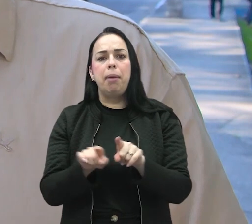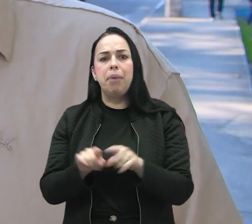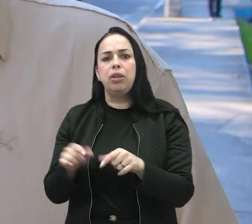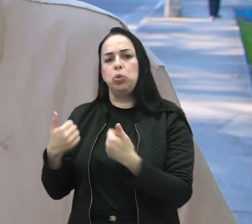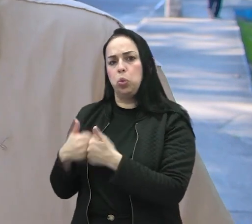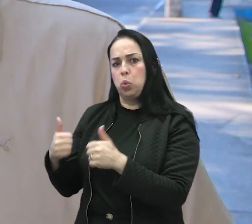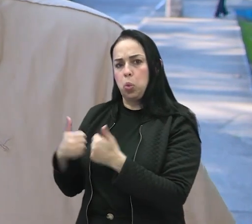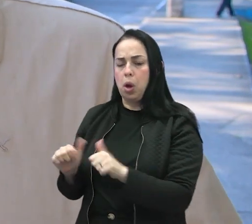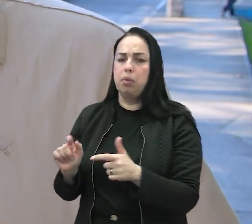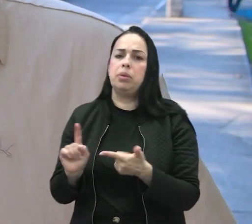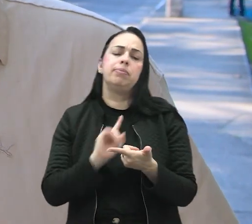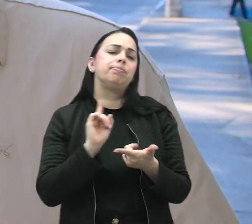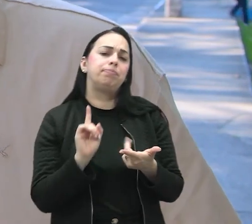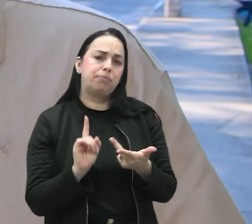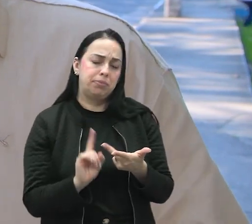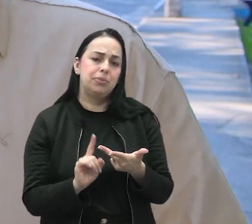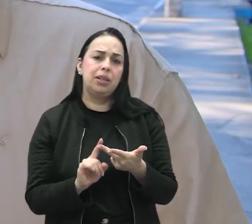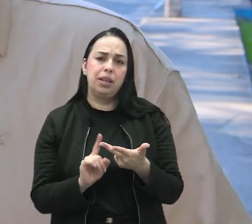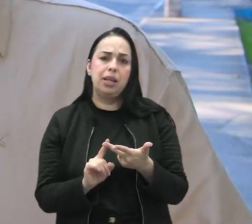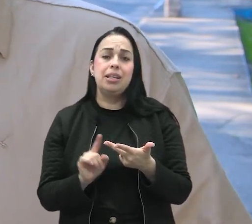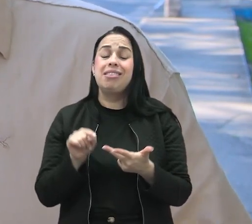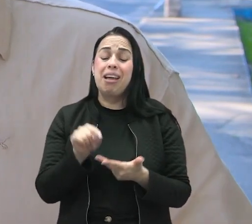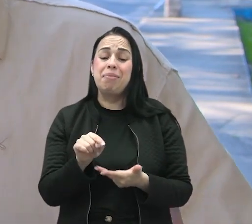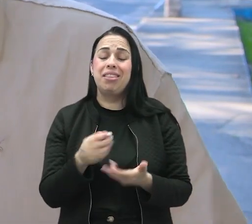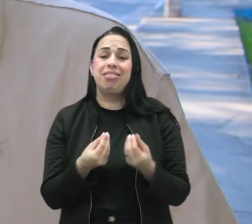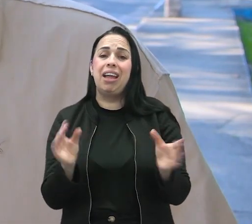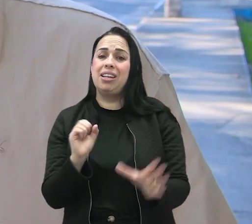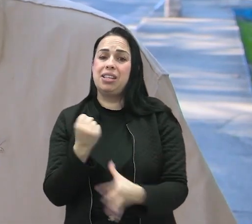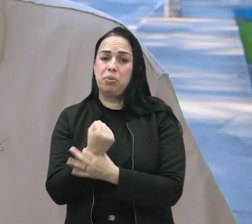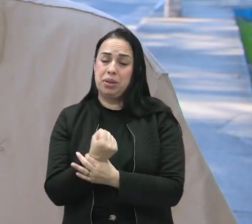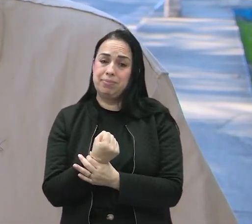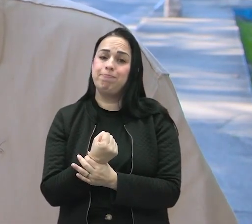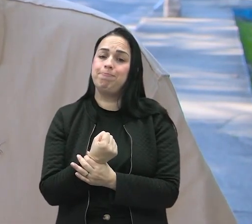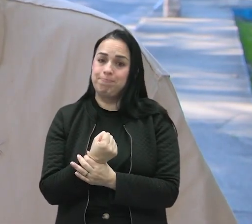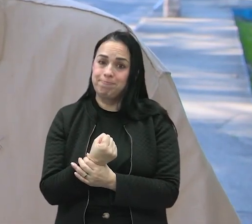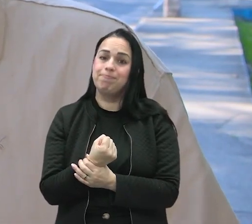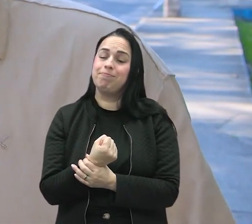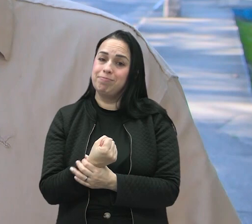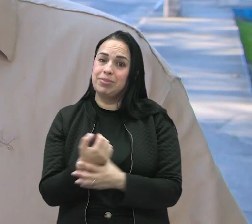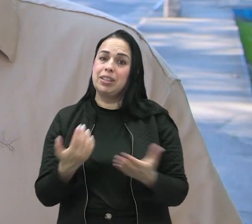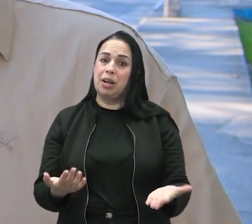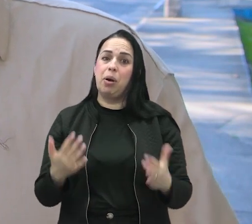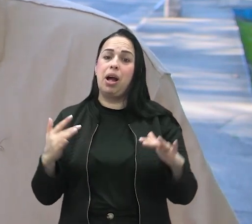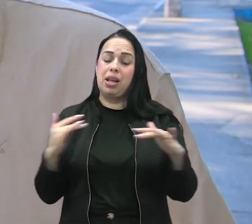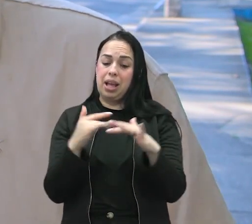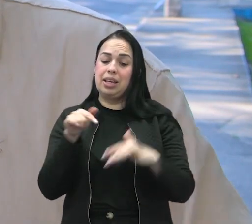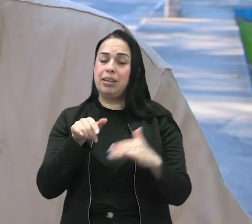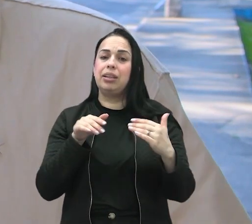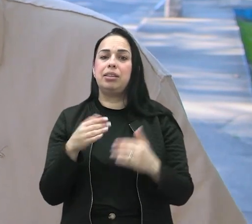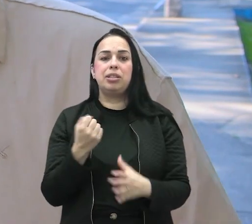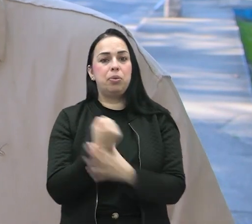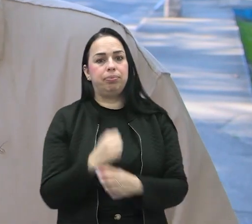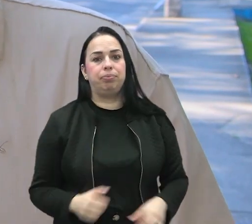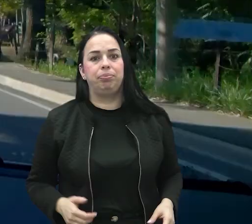ou no transporte individual através dos seus veículos e a melhoria da segurança de mobilidade. A mobilidade em si teria